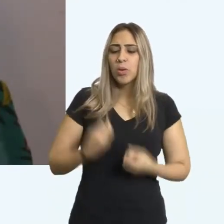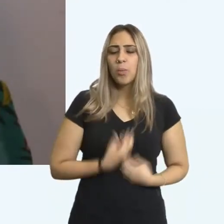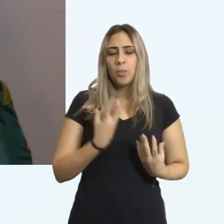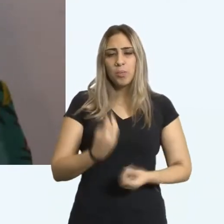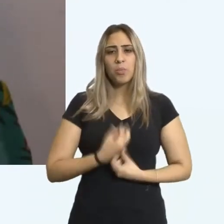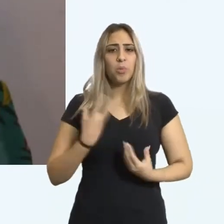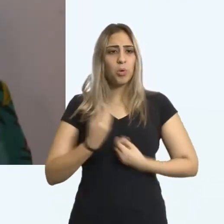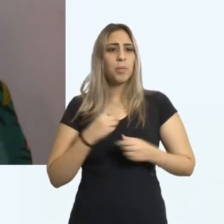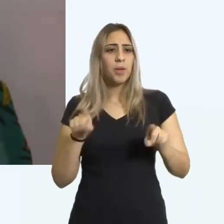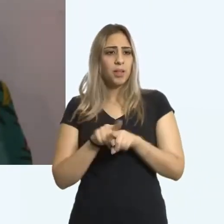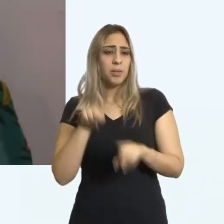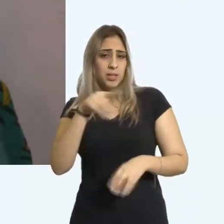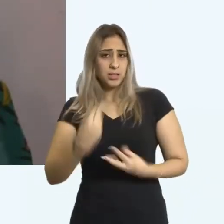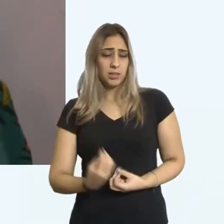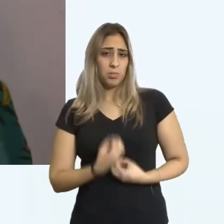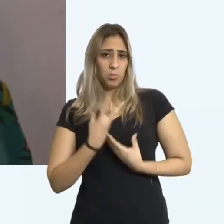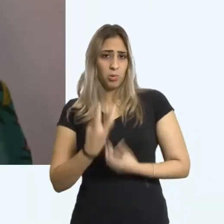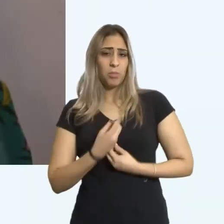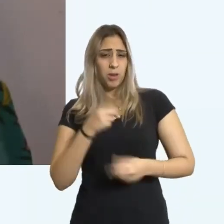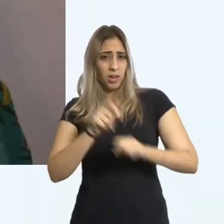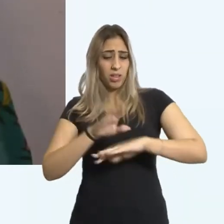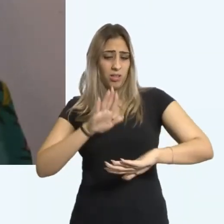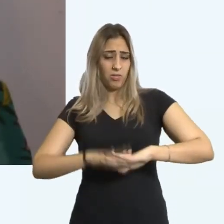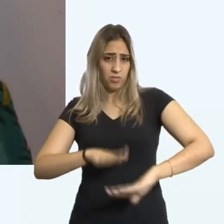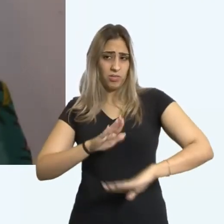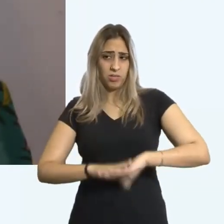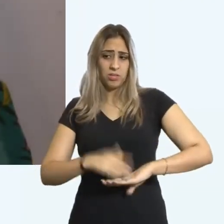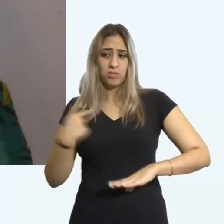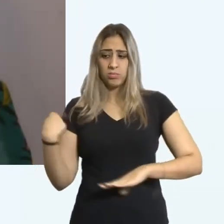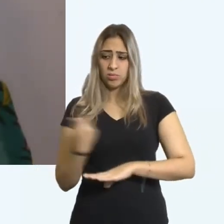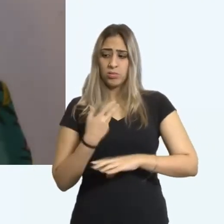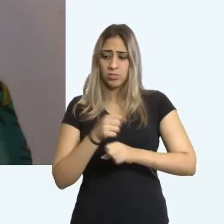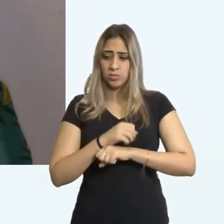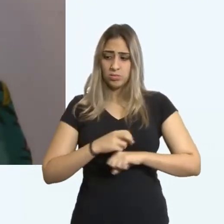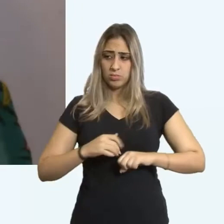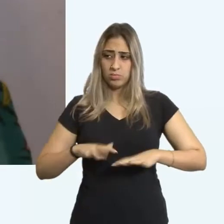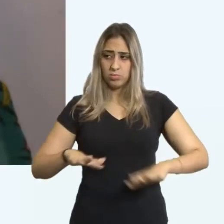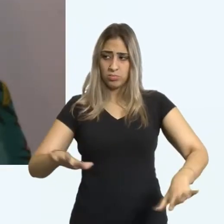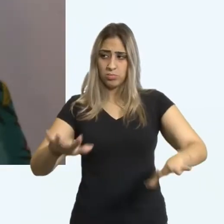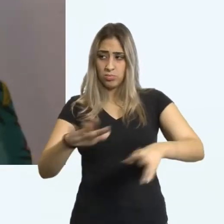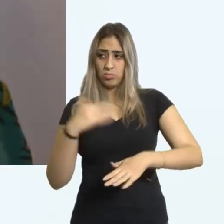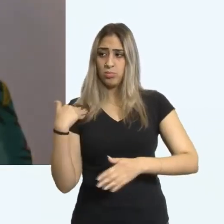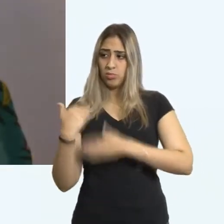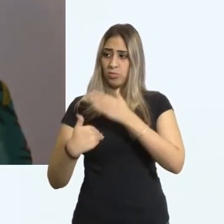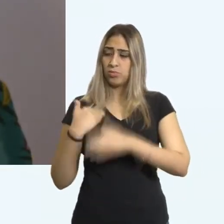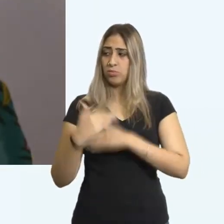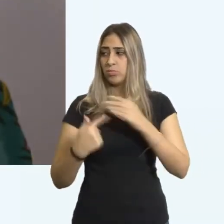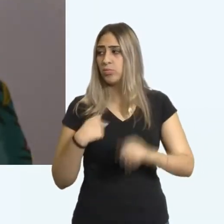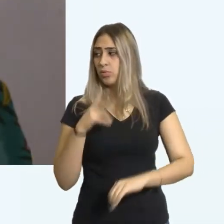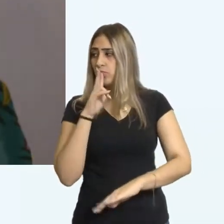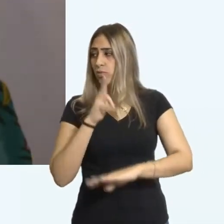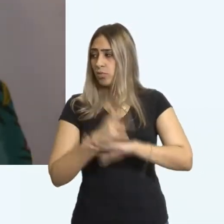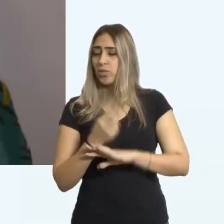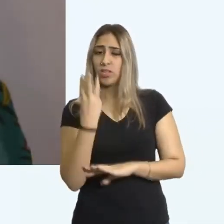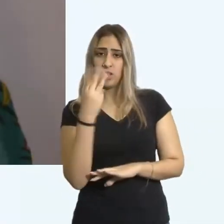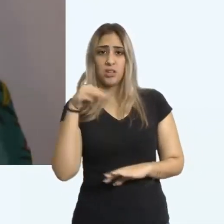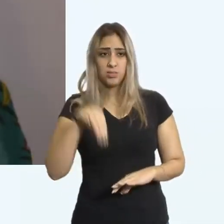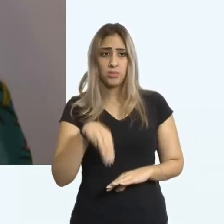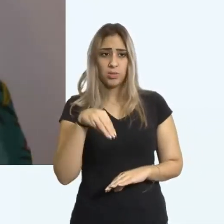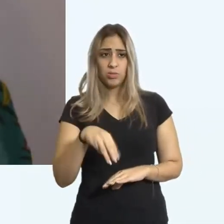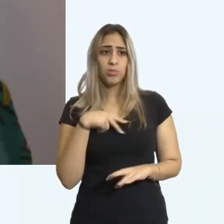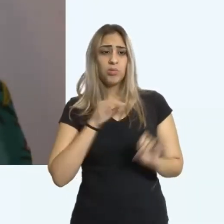do César esse poema que ele fez nós Compartilhamos coletivamente no vídeo de 3 minutos